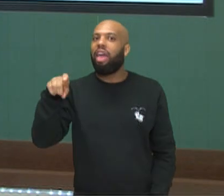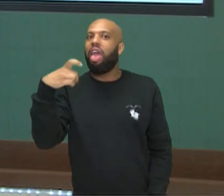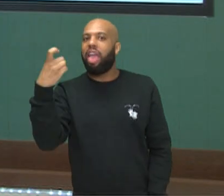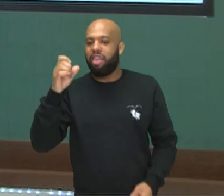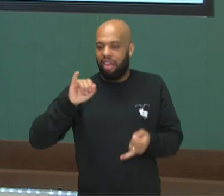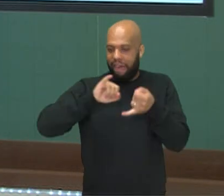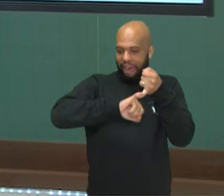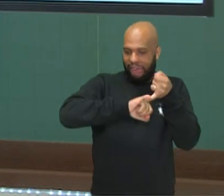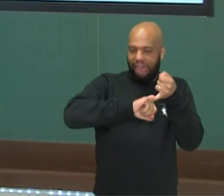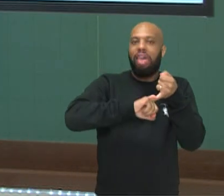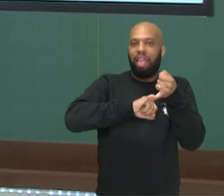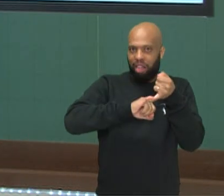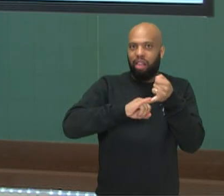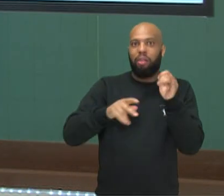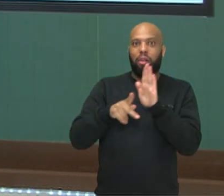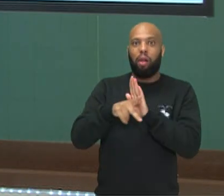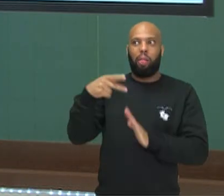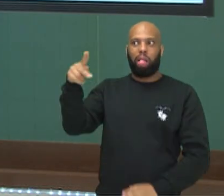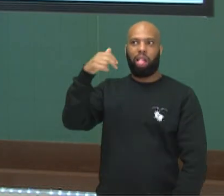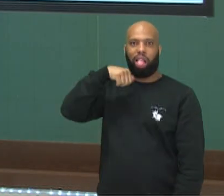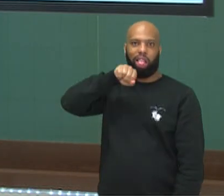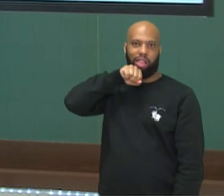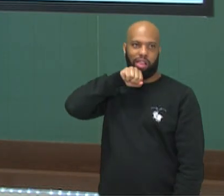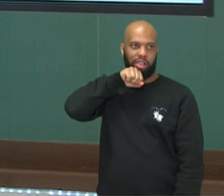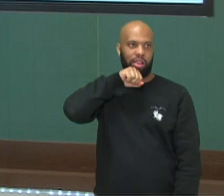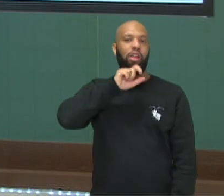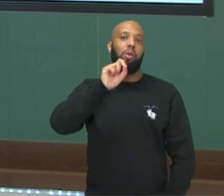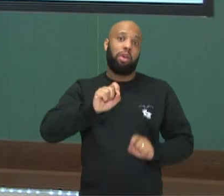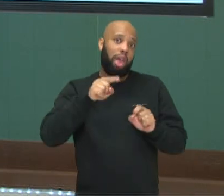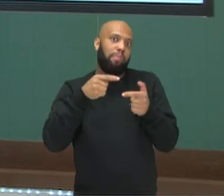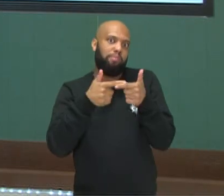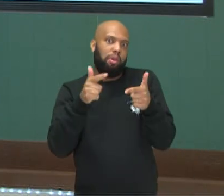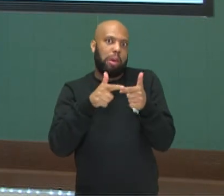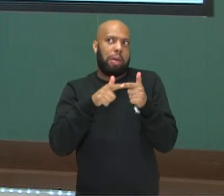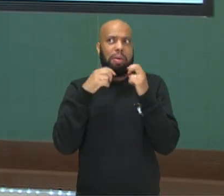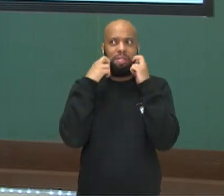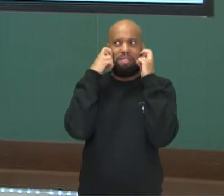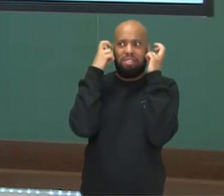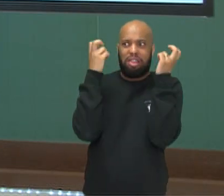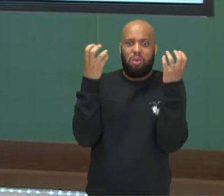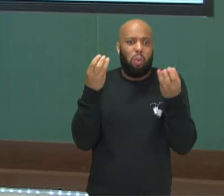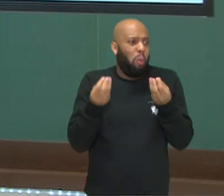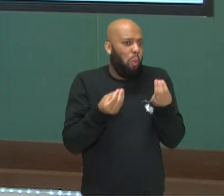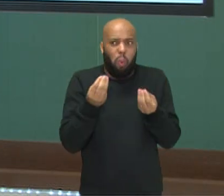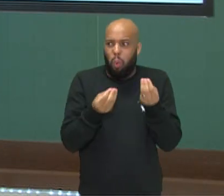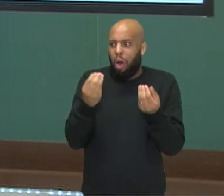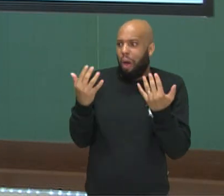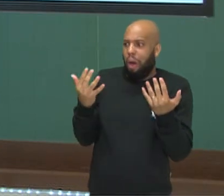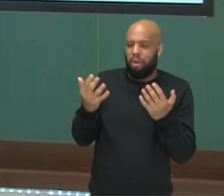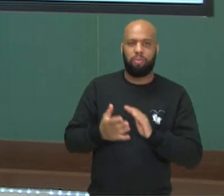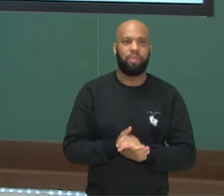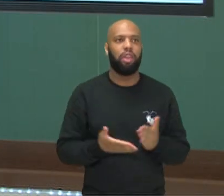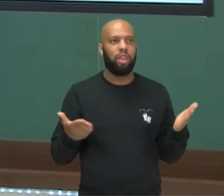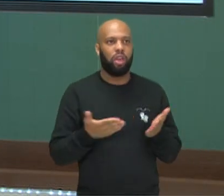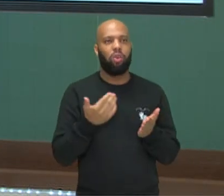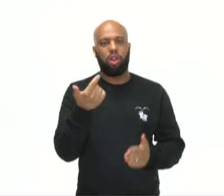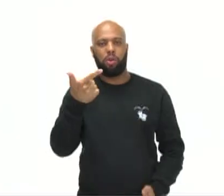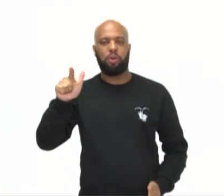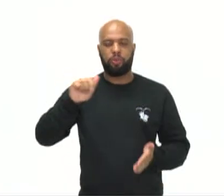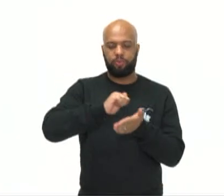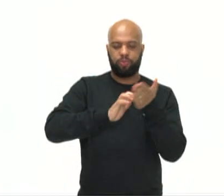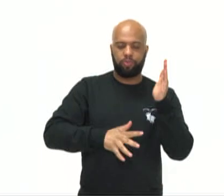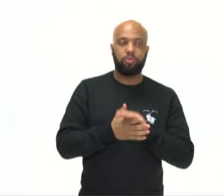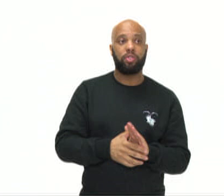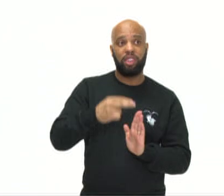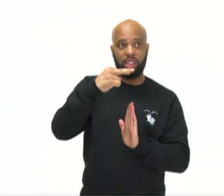da mãe. Então, quando a gente fala que está uma saia justa, que está realmente numa situação embaraçosa. Vamos aqui para a terceira atividade?